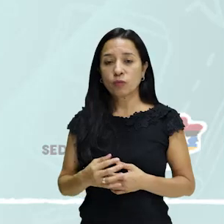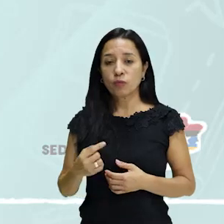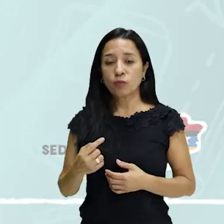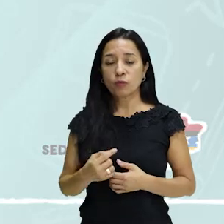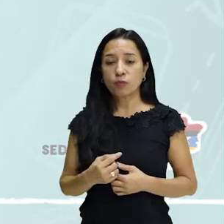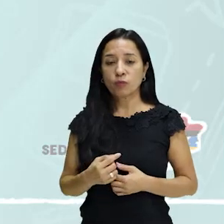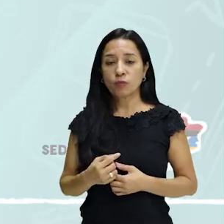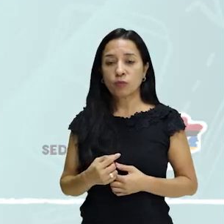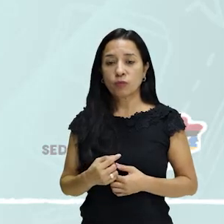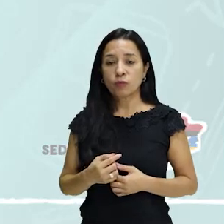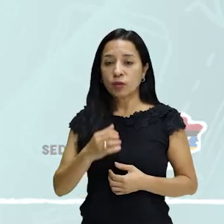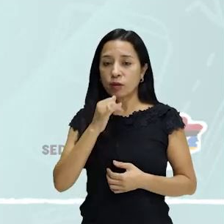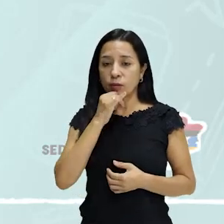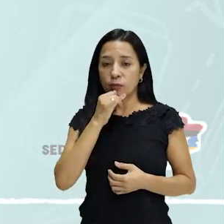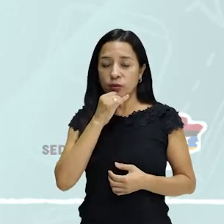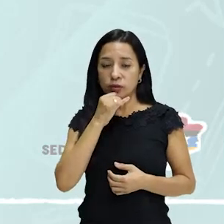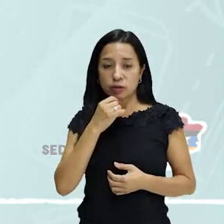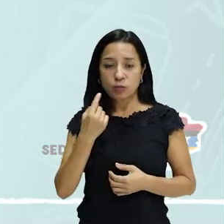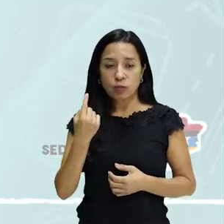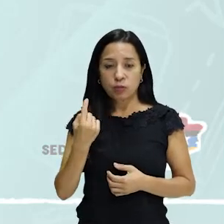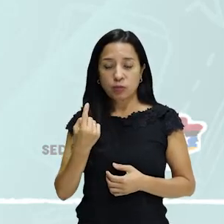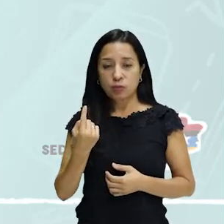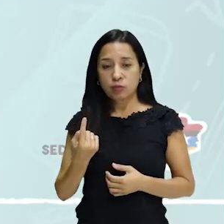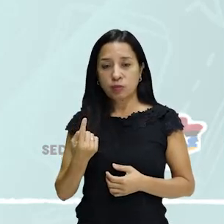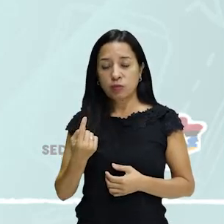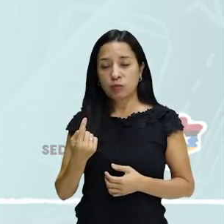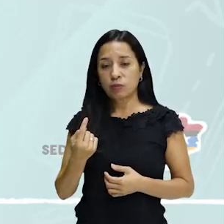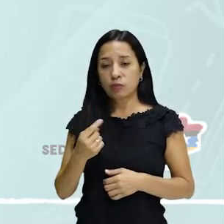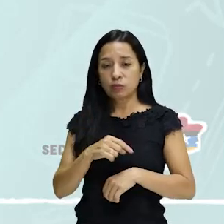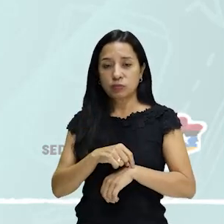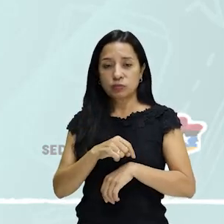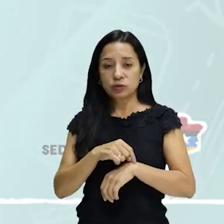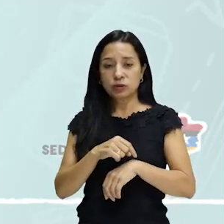certo? Em Mercúrio, por exemplo, é basicamente